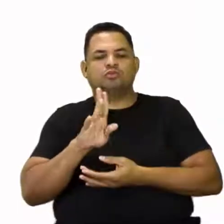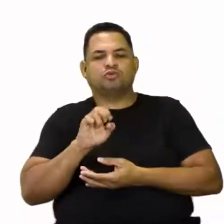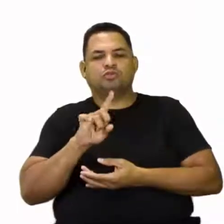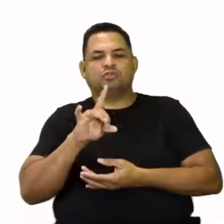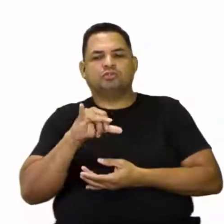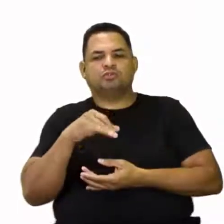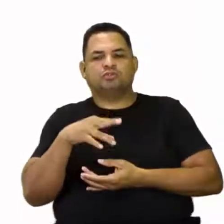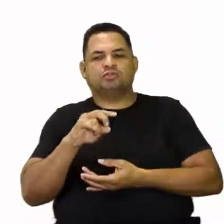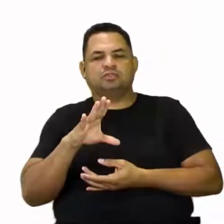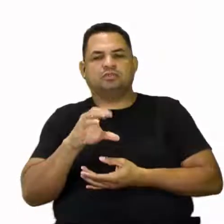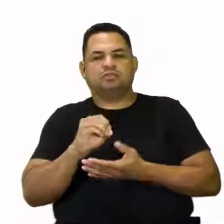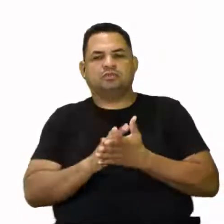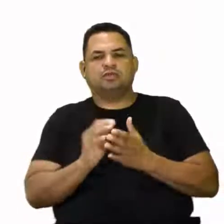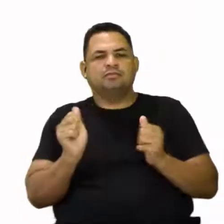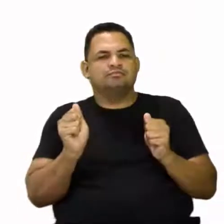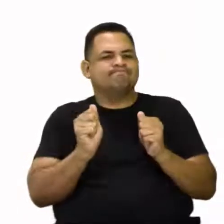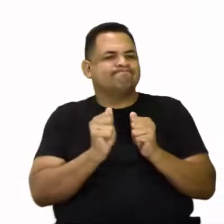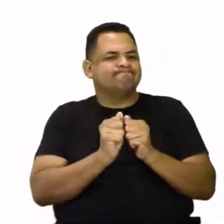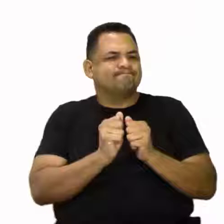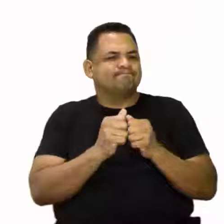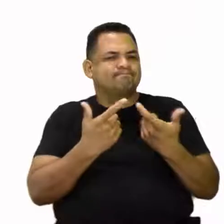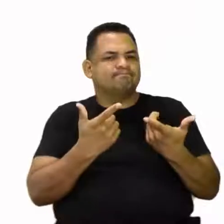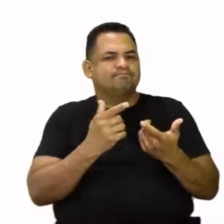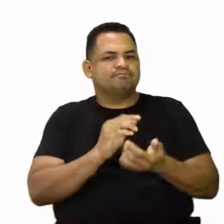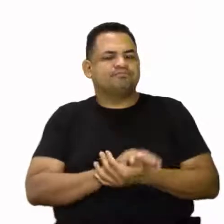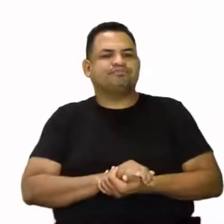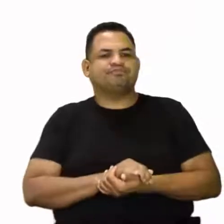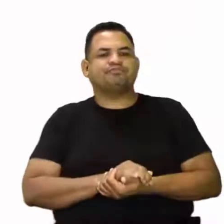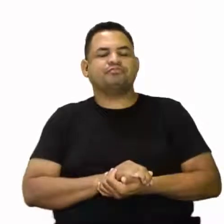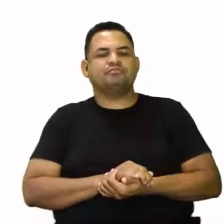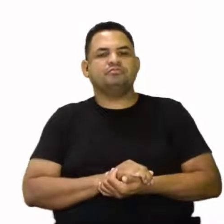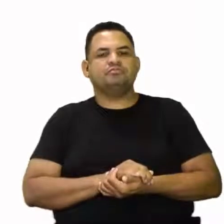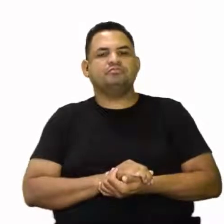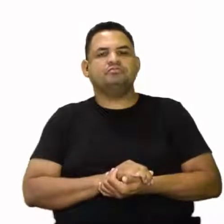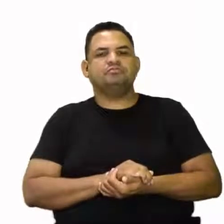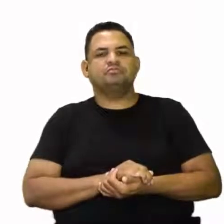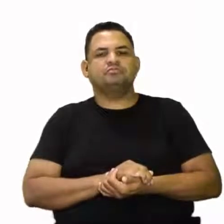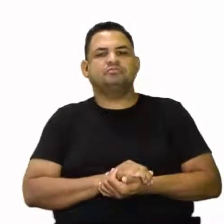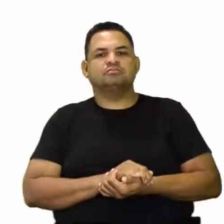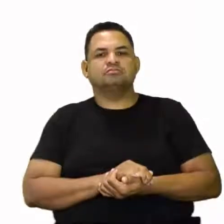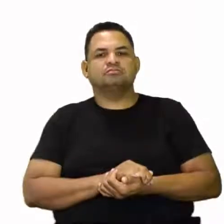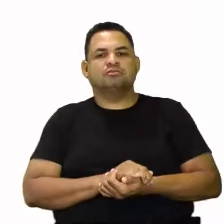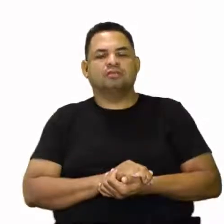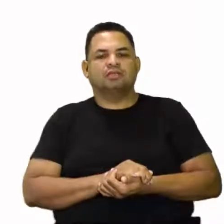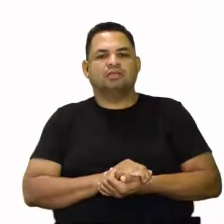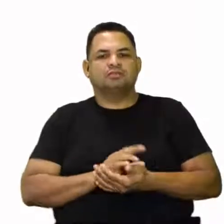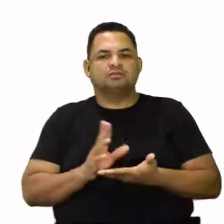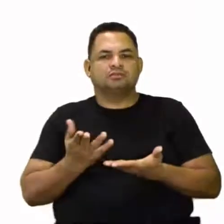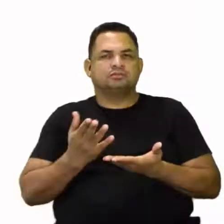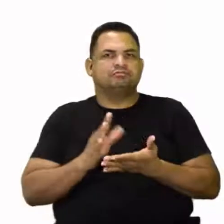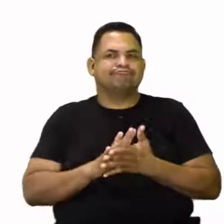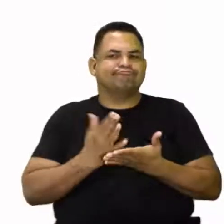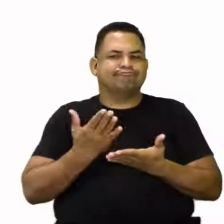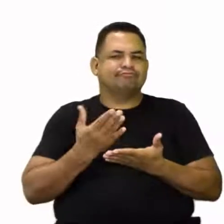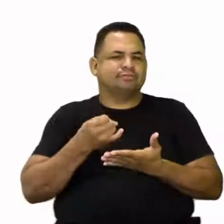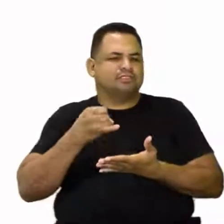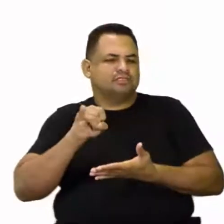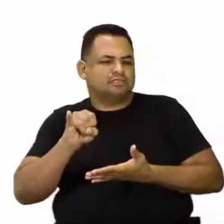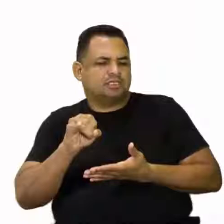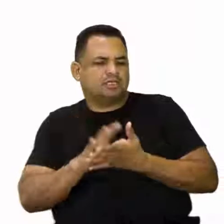ele é muito próximo ali do modo subjuntivo, que é o modo das incertezas,